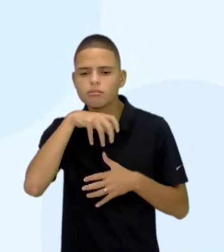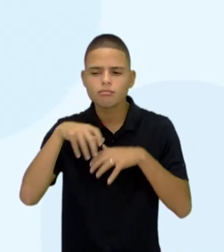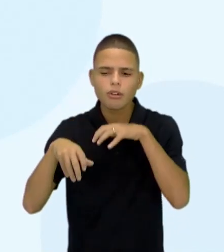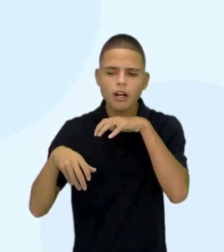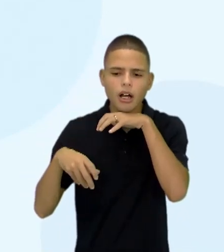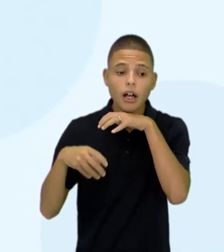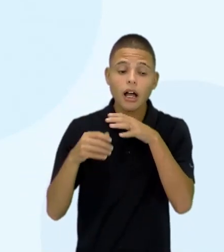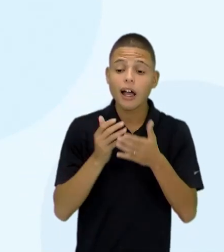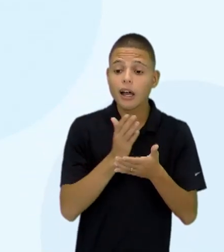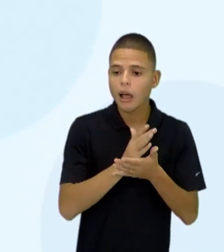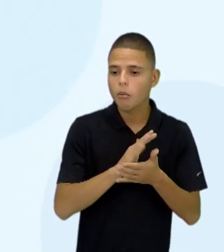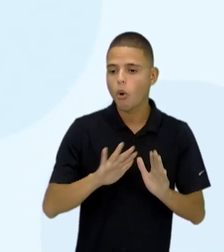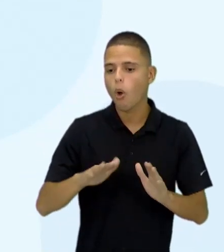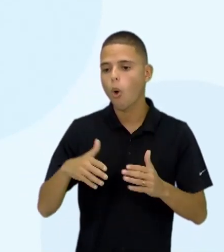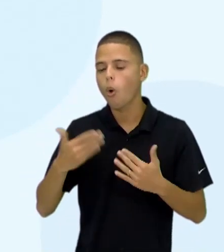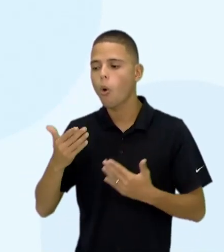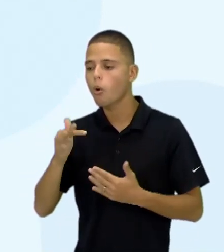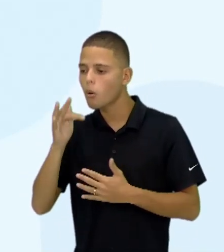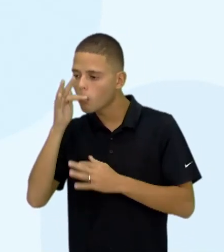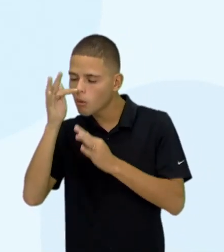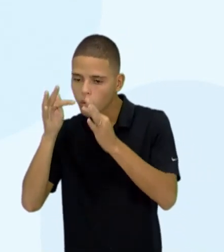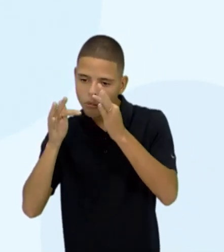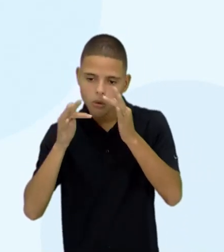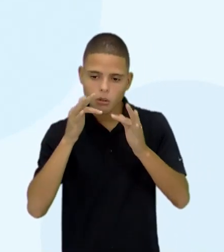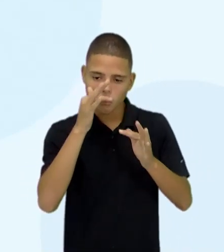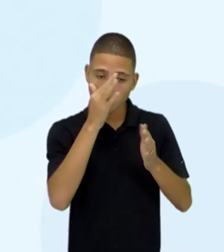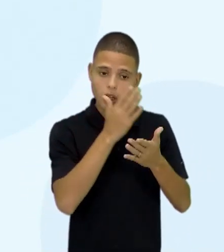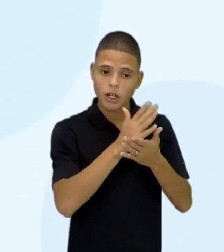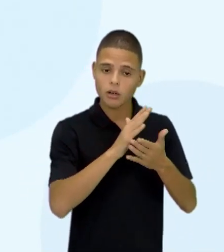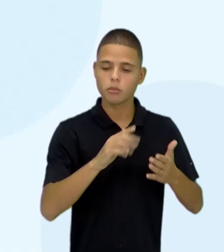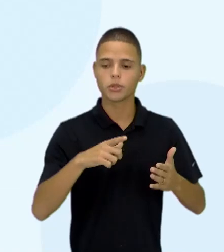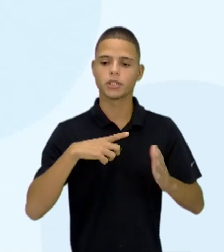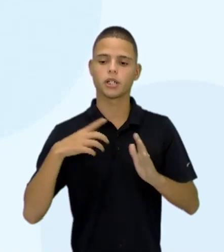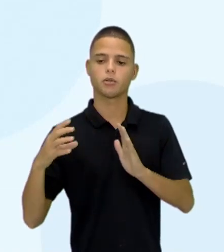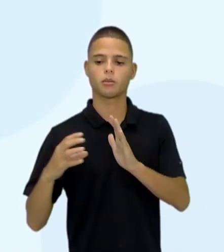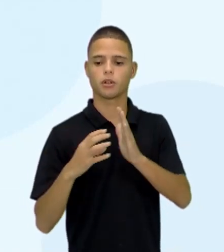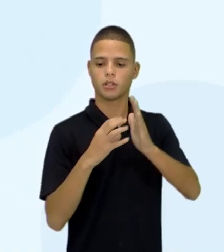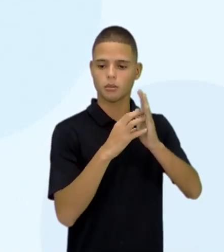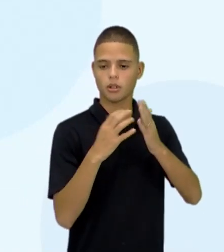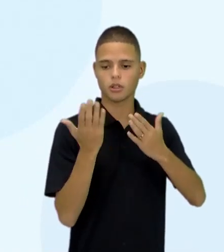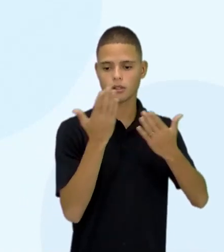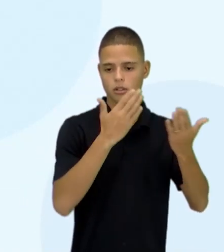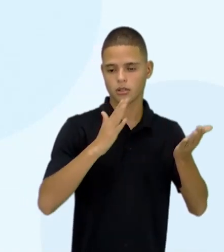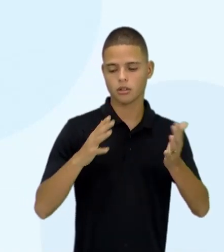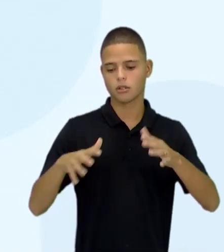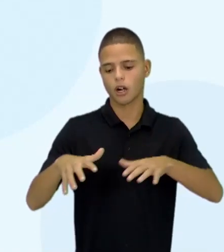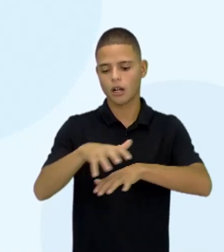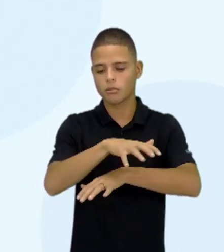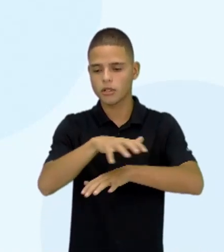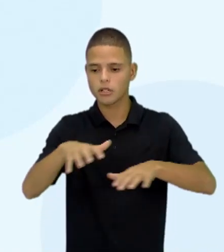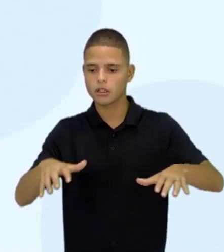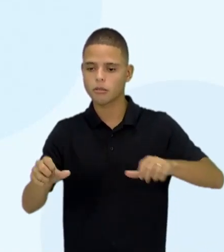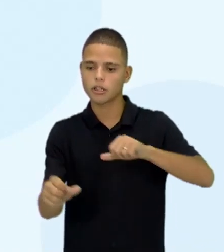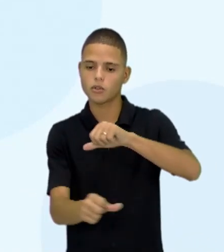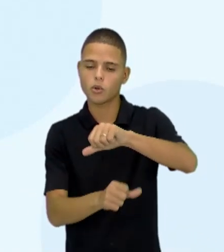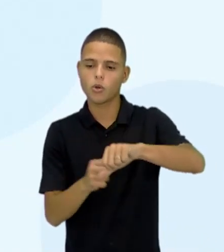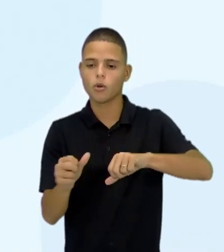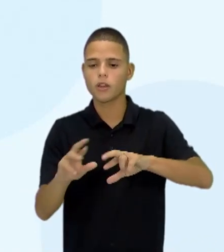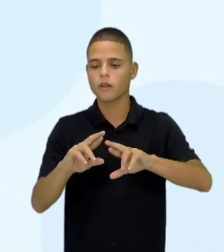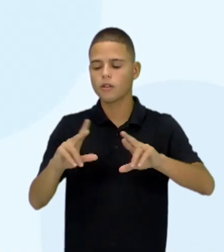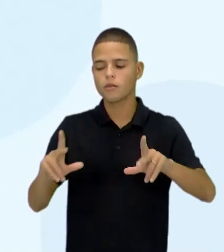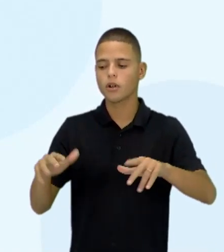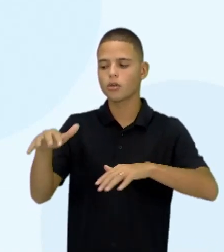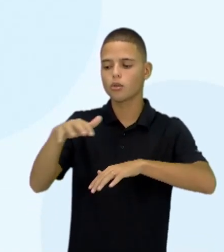e plantas afeta o equilíbrio de um ecossistema, alterando a biodiversidade em diversas regiões